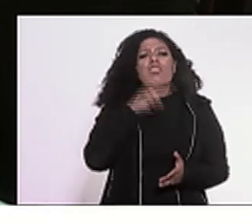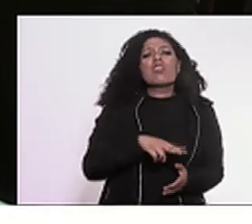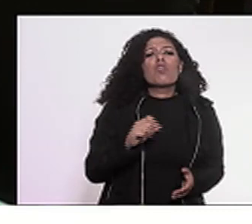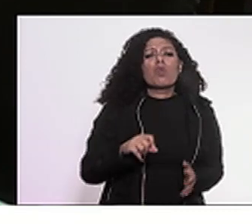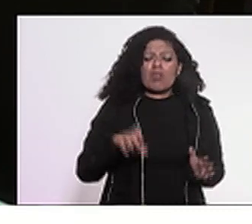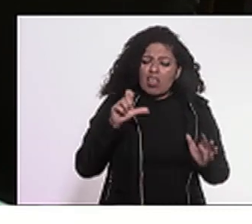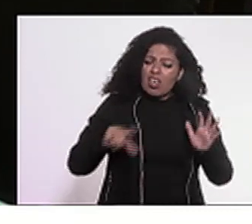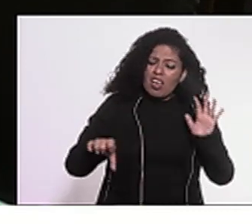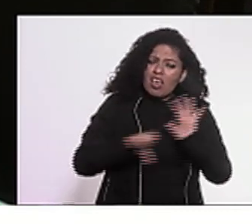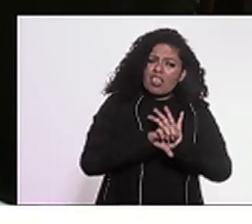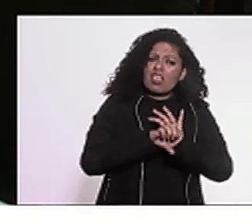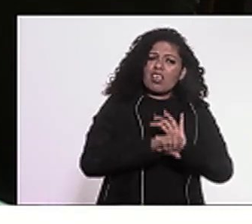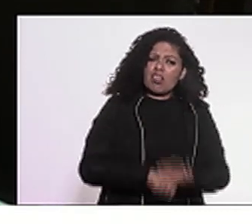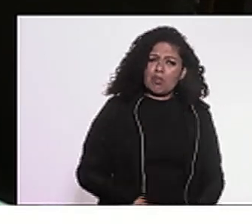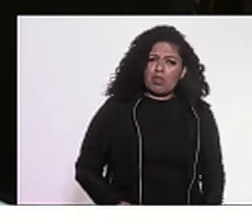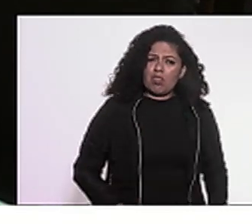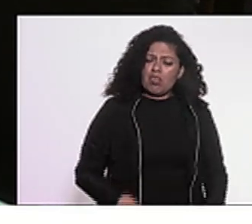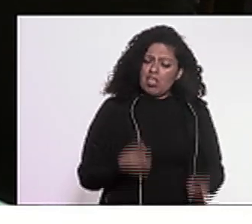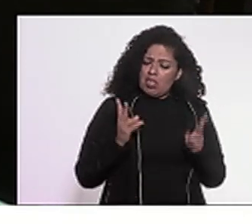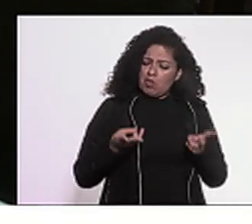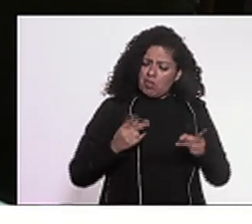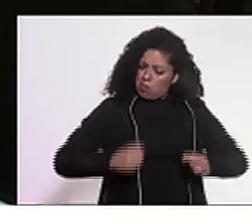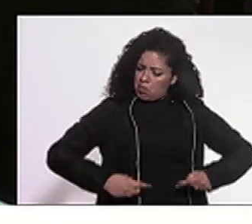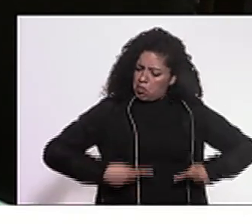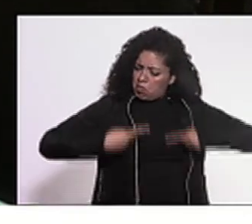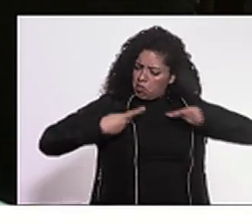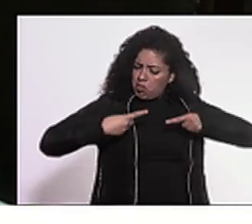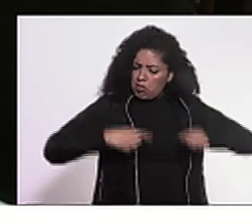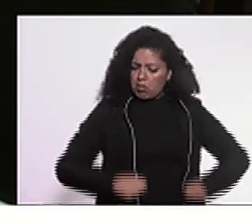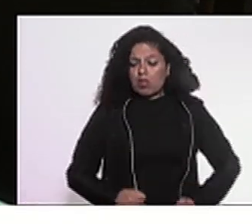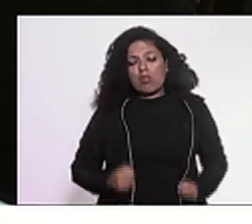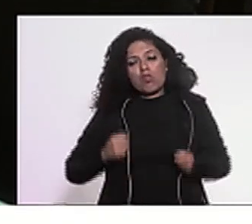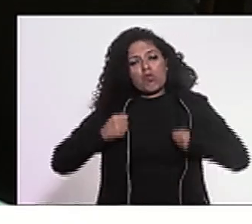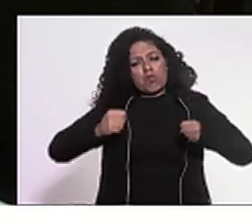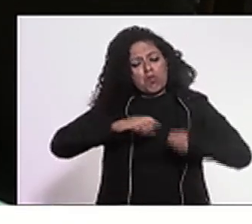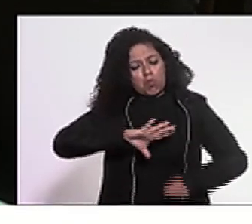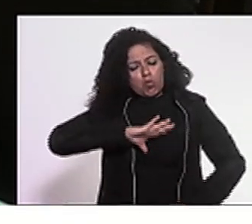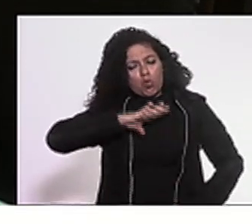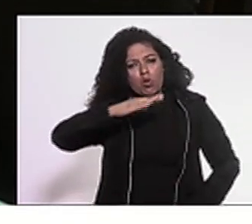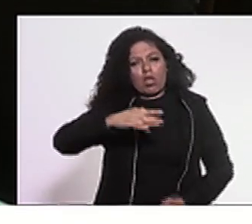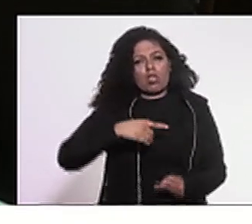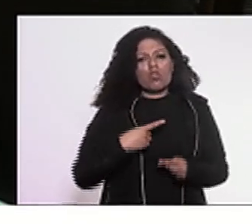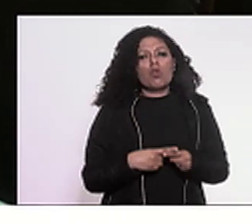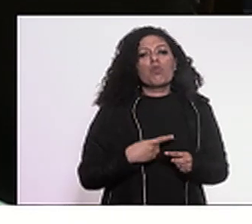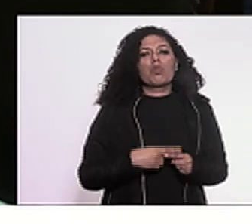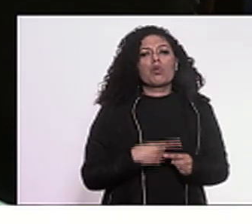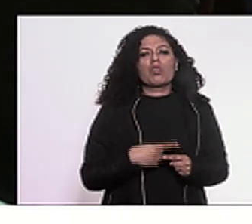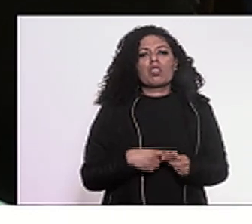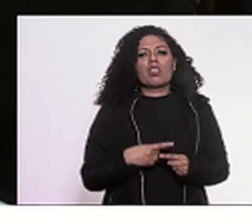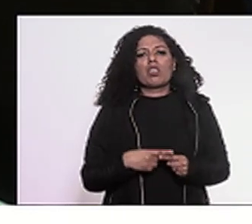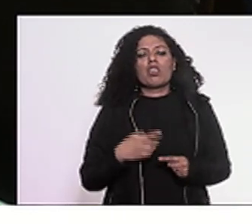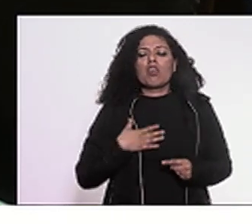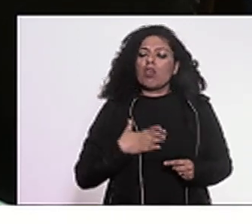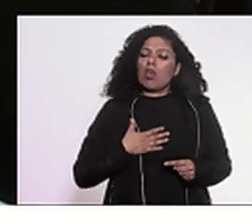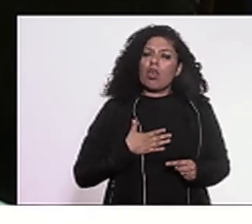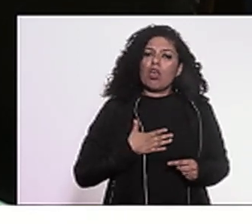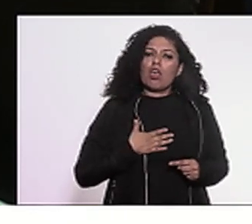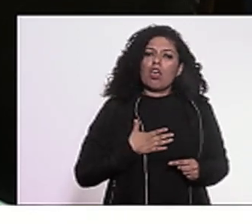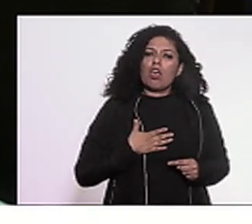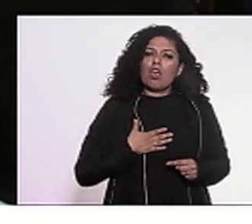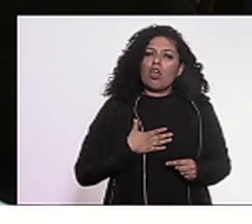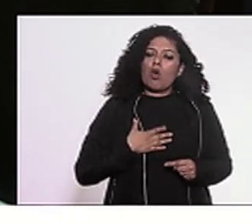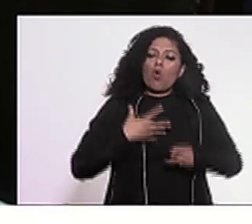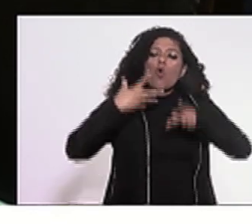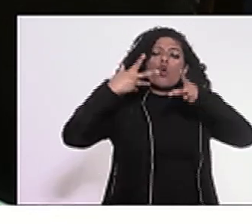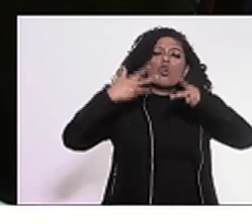os enfrentei com muita garra, porque eu sou brindada por um escudo de aço